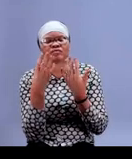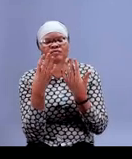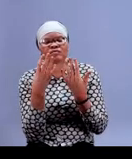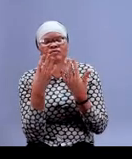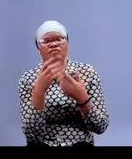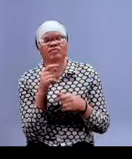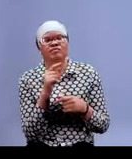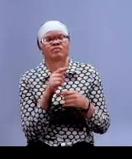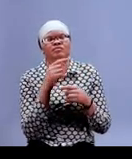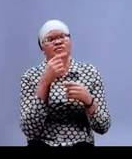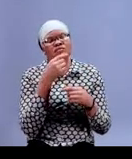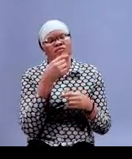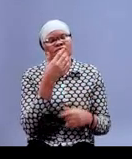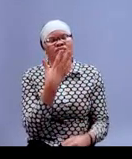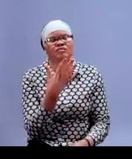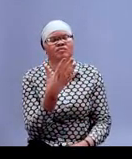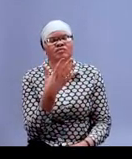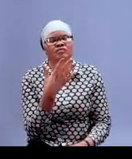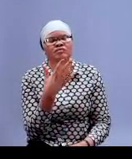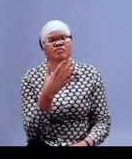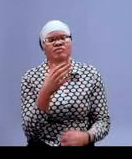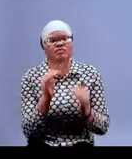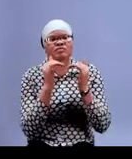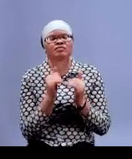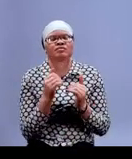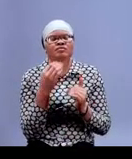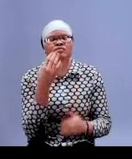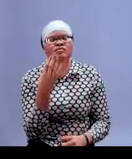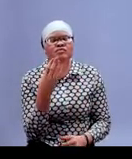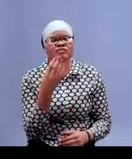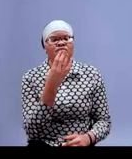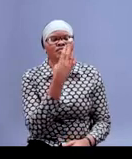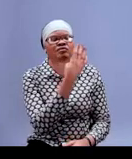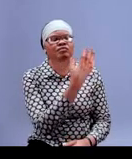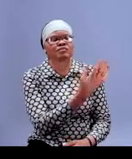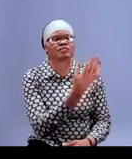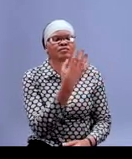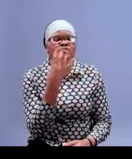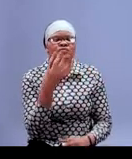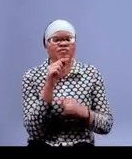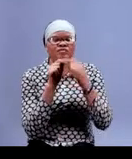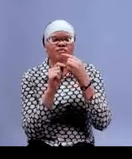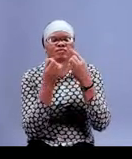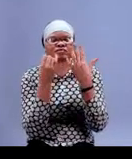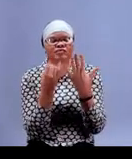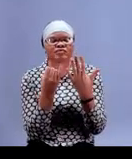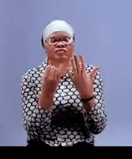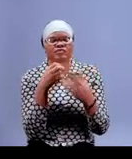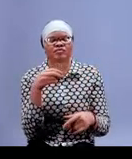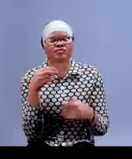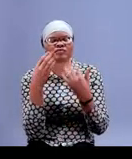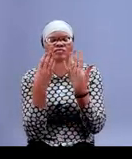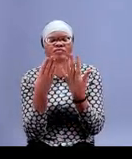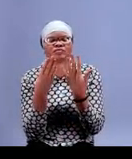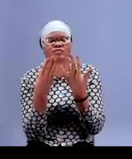54 59 - 54 = 5 baixa 4 54 a divir por 6